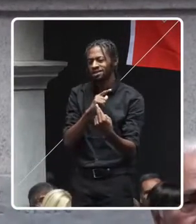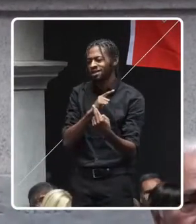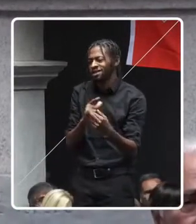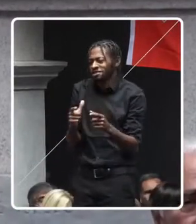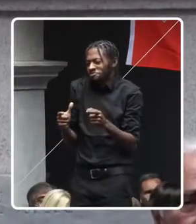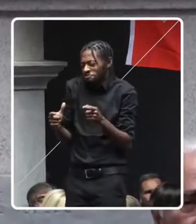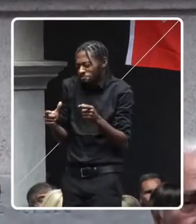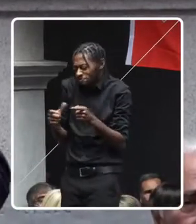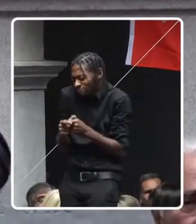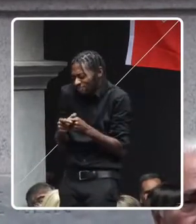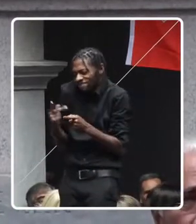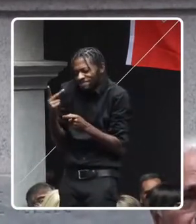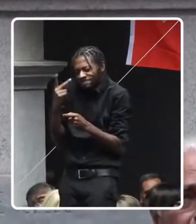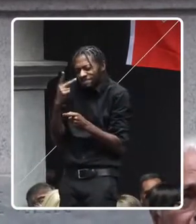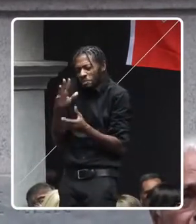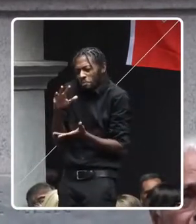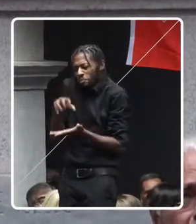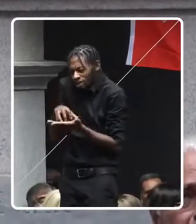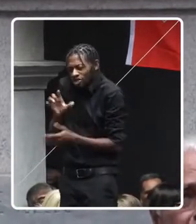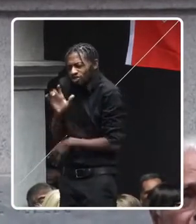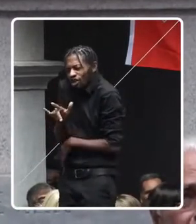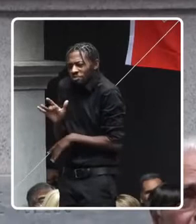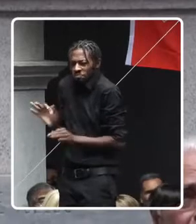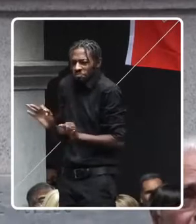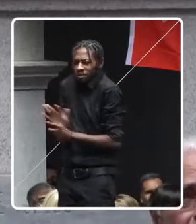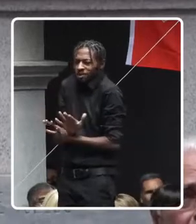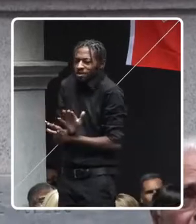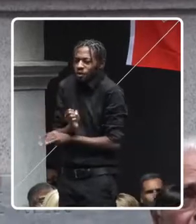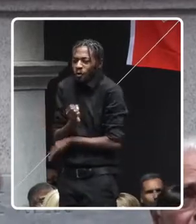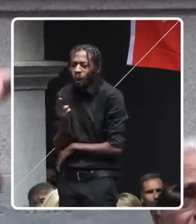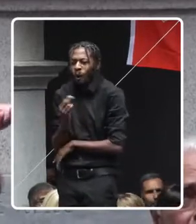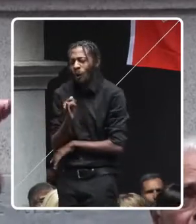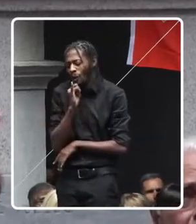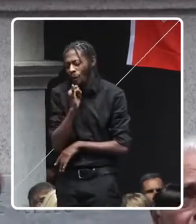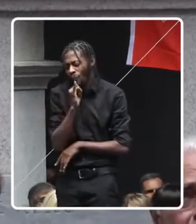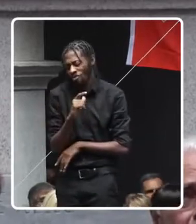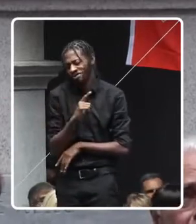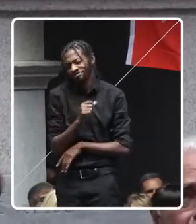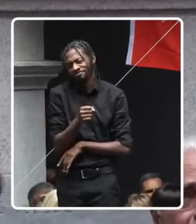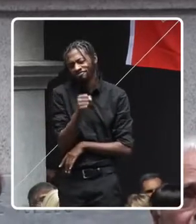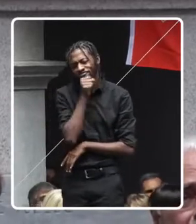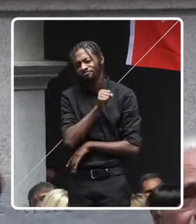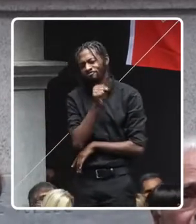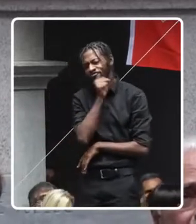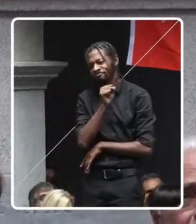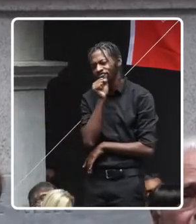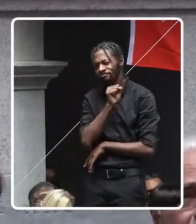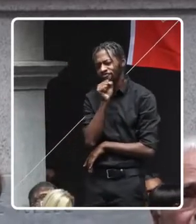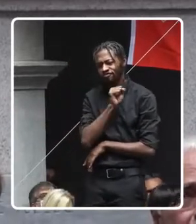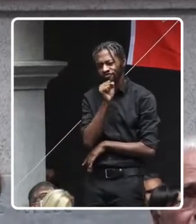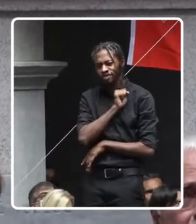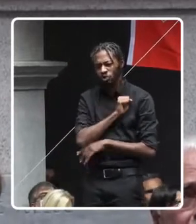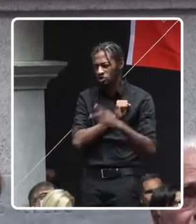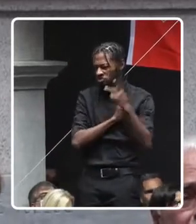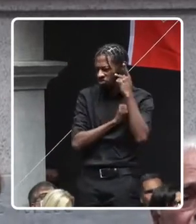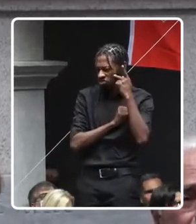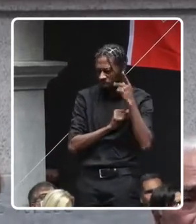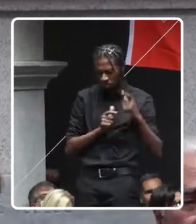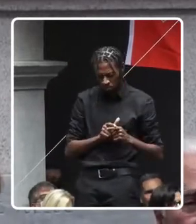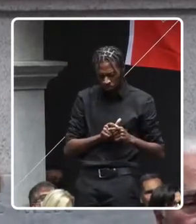Paulo ou um pedacinho ainda menor da grande metrópole que se transformou São